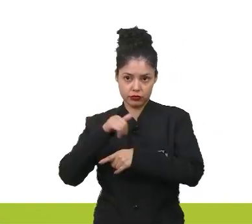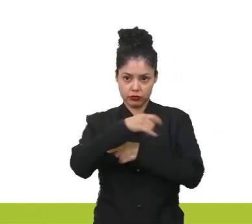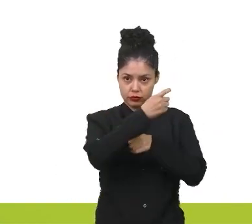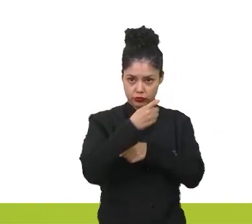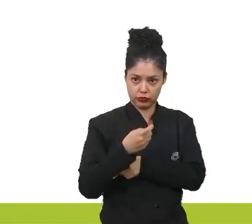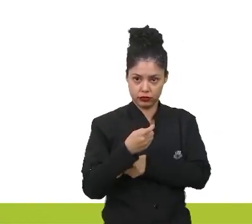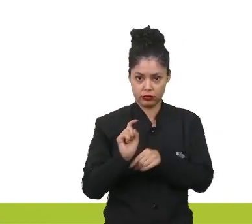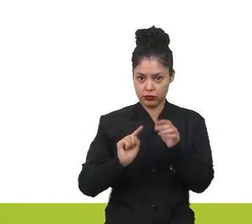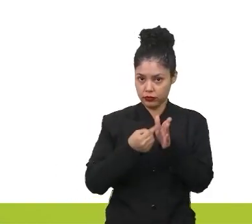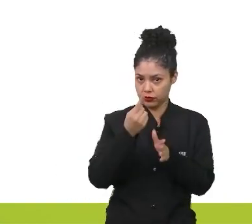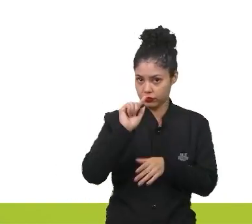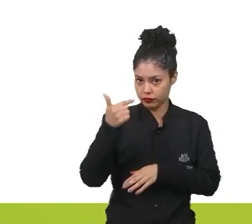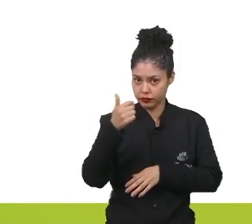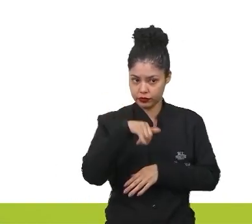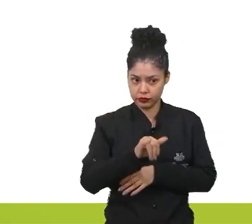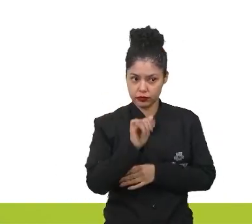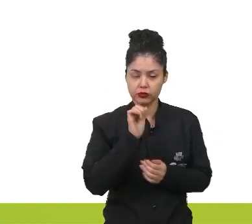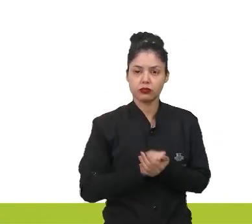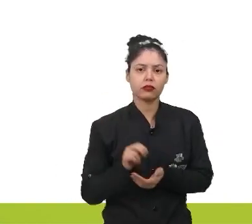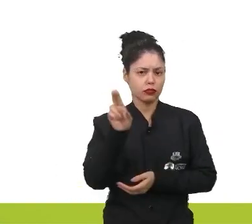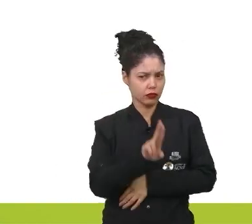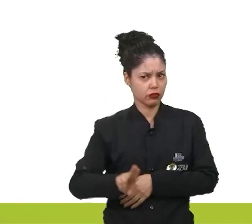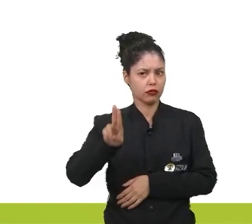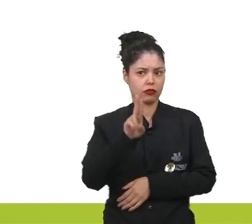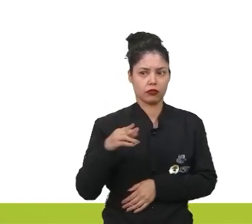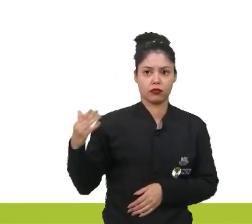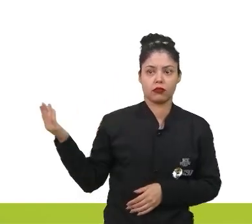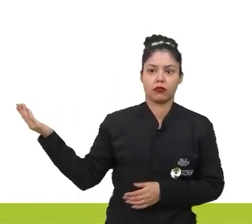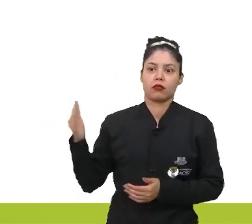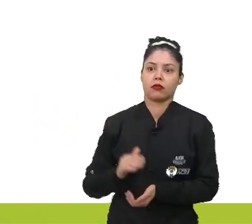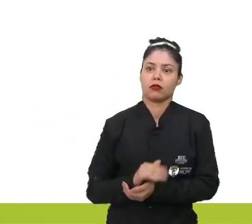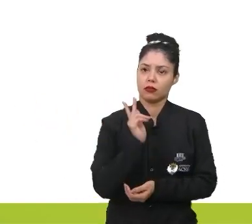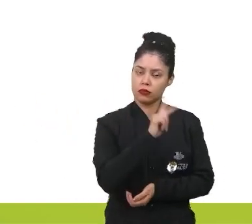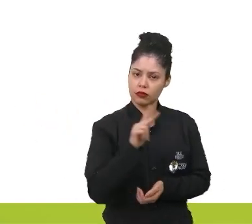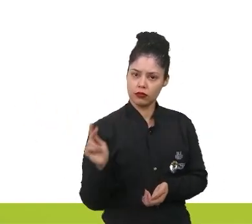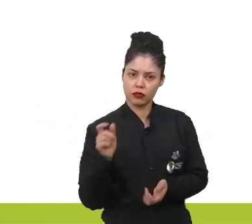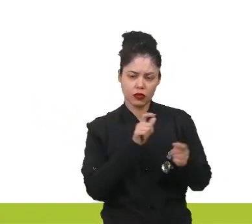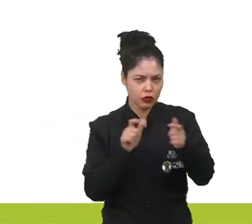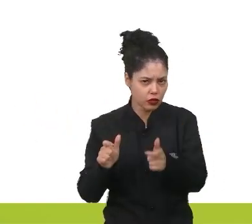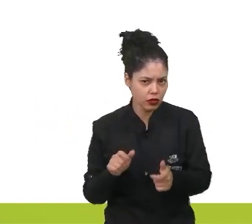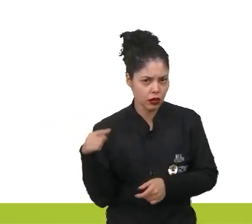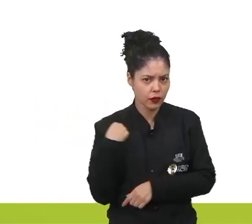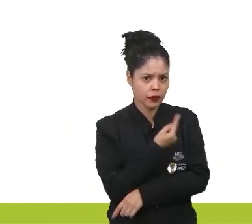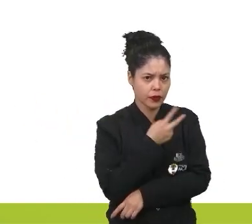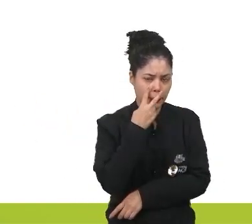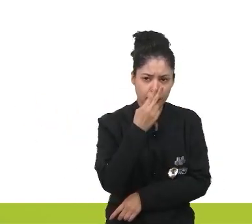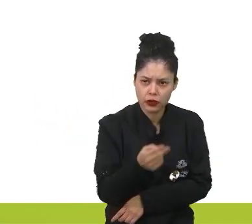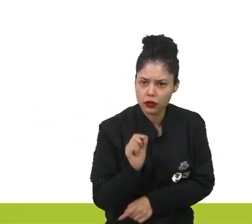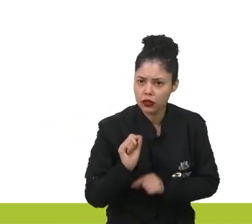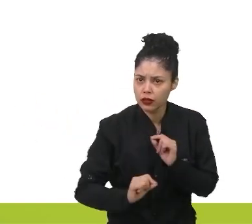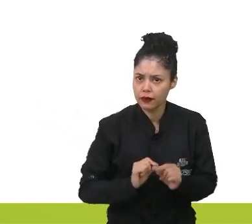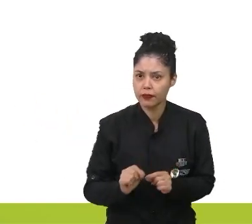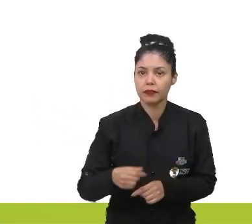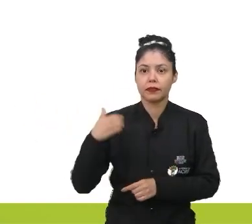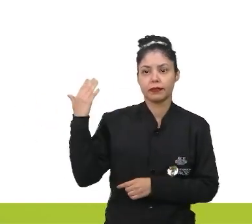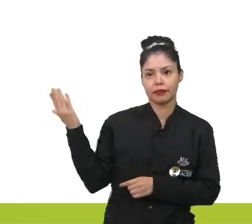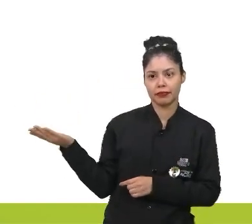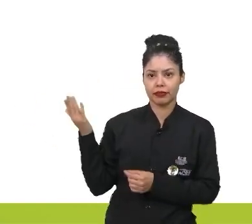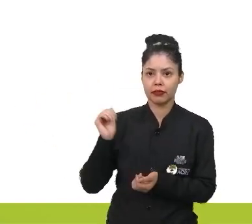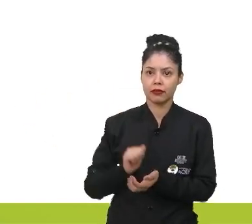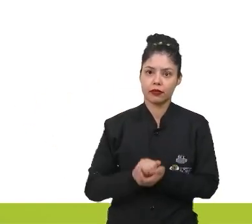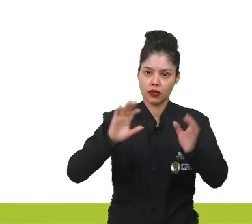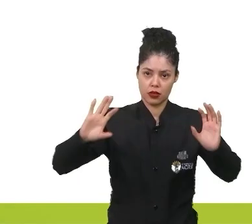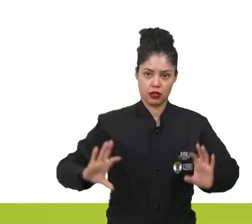y depois, tá bom? E você vai utilizar essas fórmulas aqui, ó. Professor, onde é que elas vão aparecer? Elas vão aparecer exatamente aqui, ó,